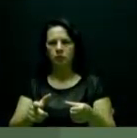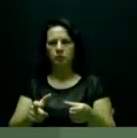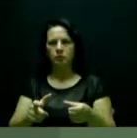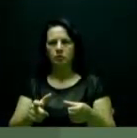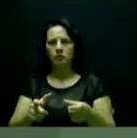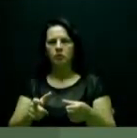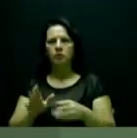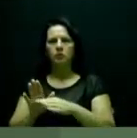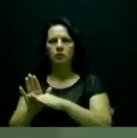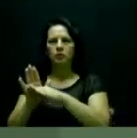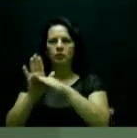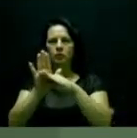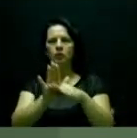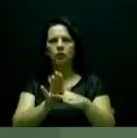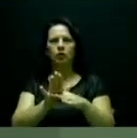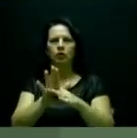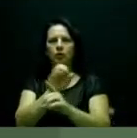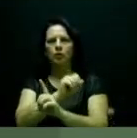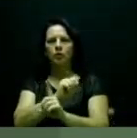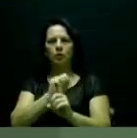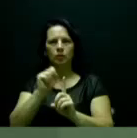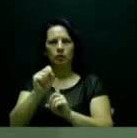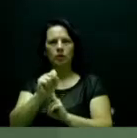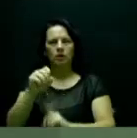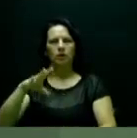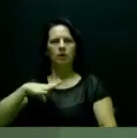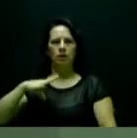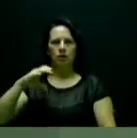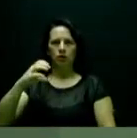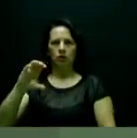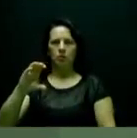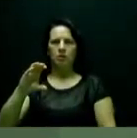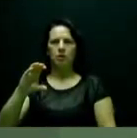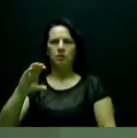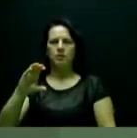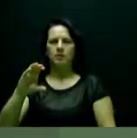e a contribuição para com a sociedade da nossa cidade de Cubatão.